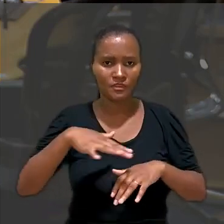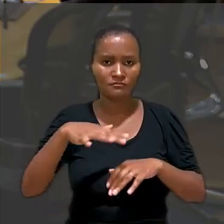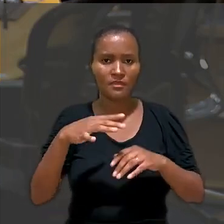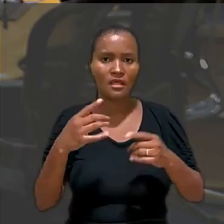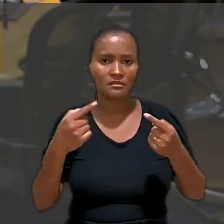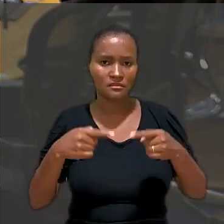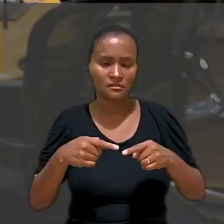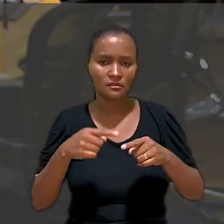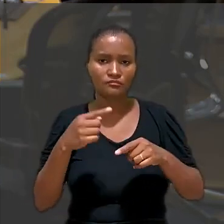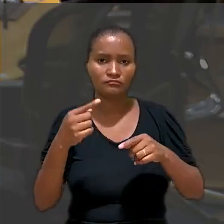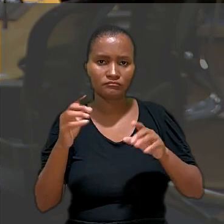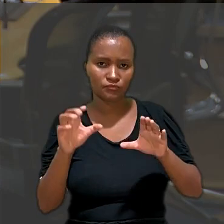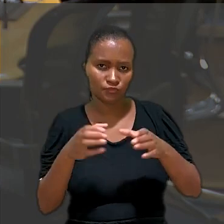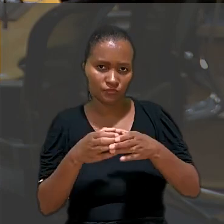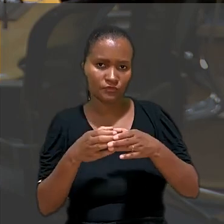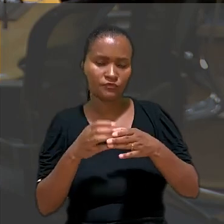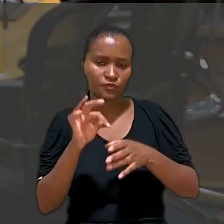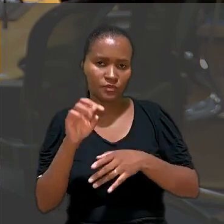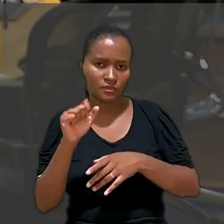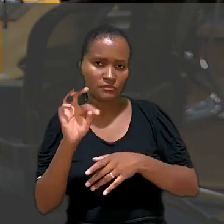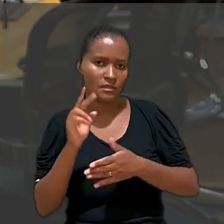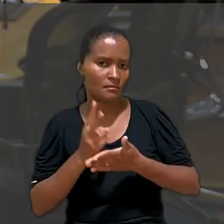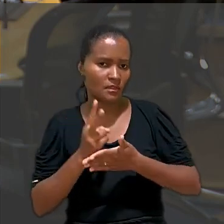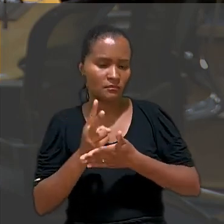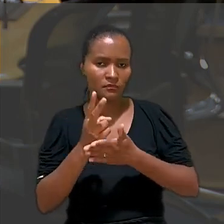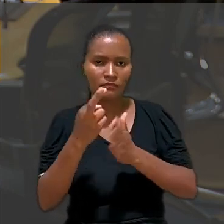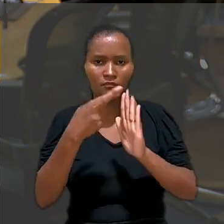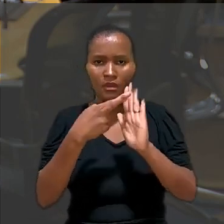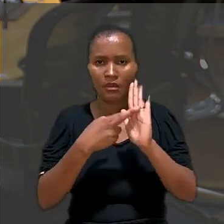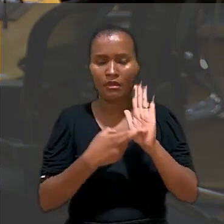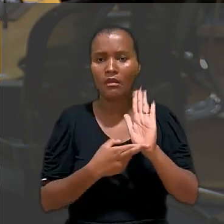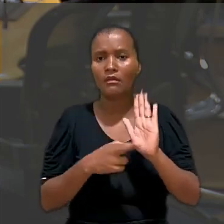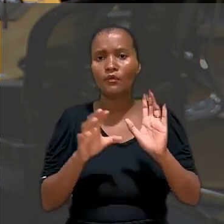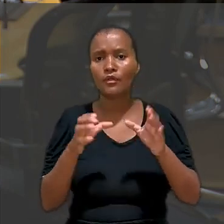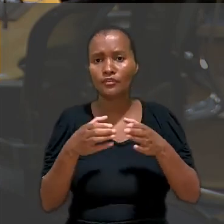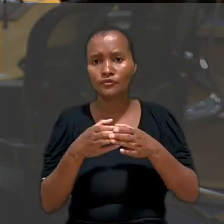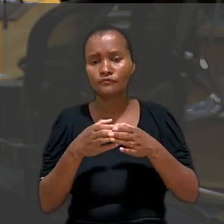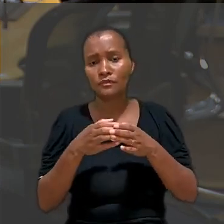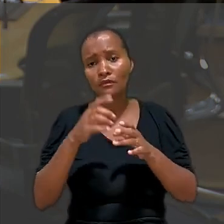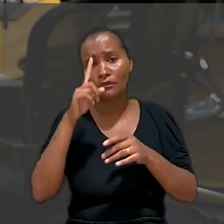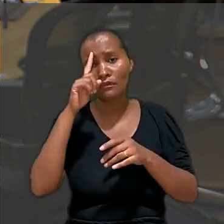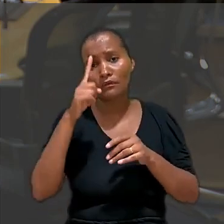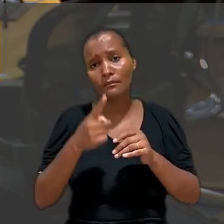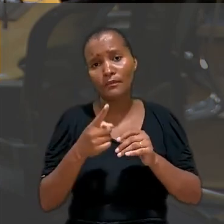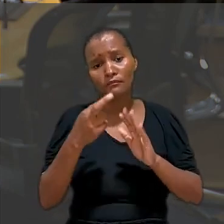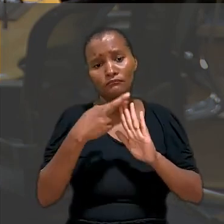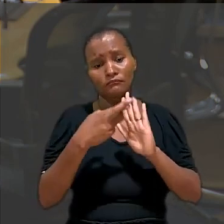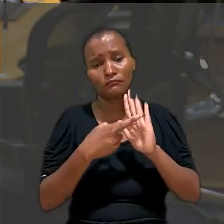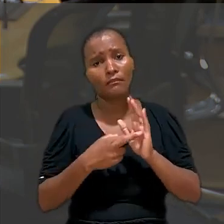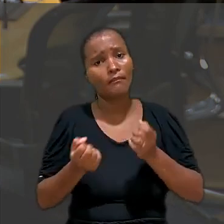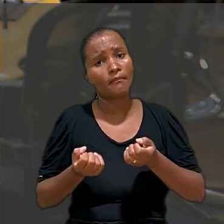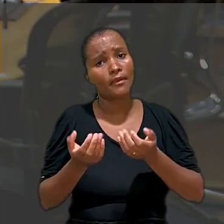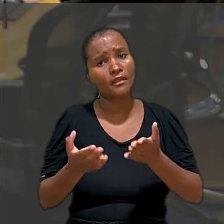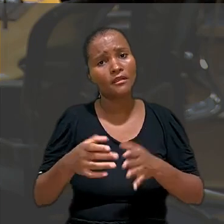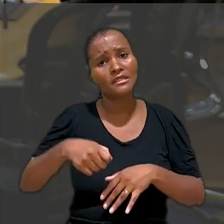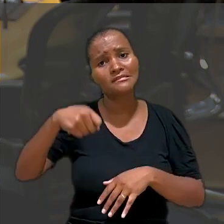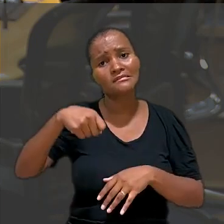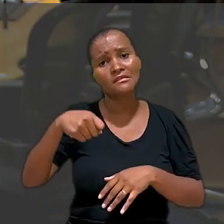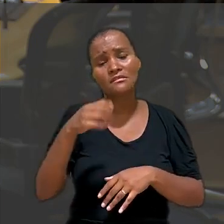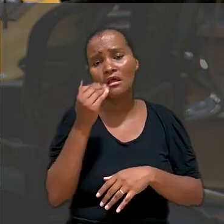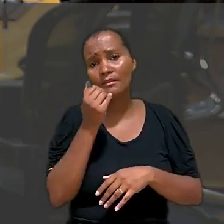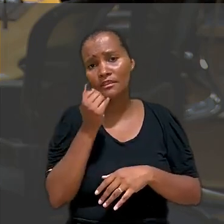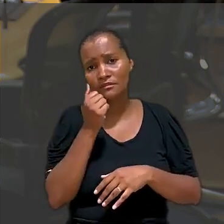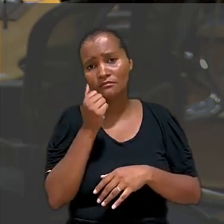a sessão de dissídios coletivos do TST manteve a validade da norma coletiva que estabeleceu critérios para a concessão da